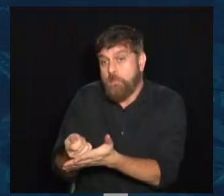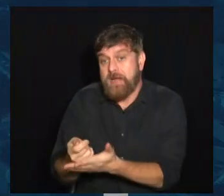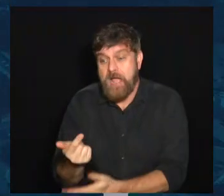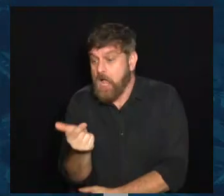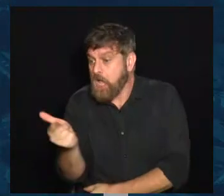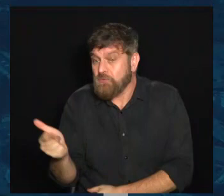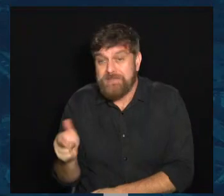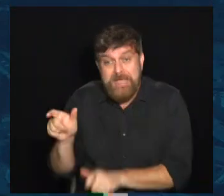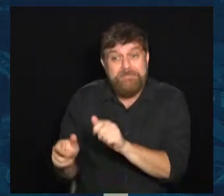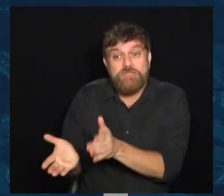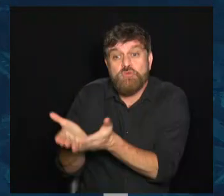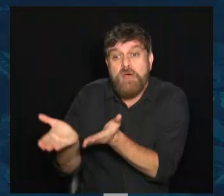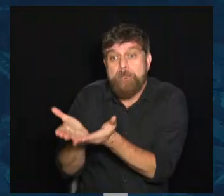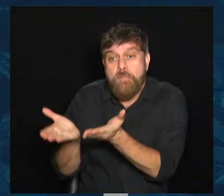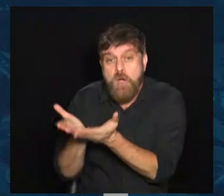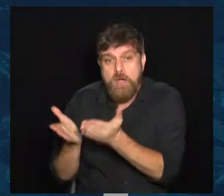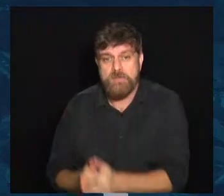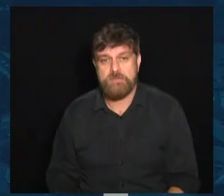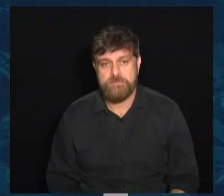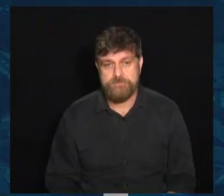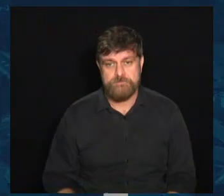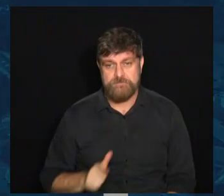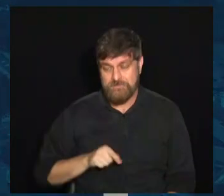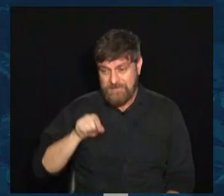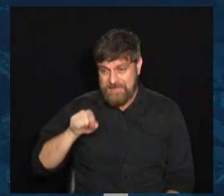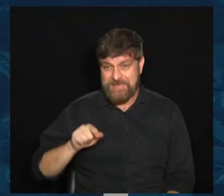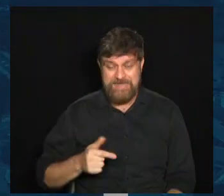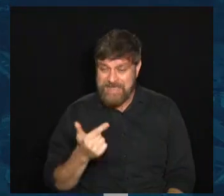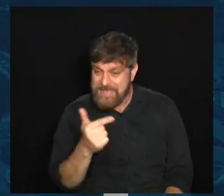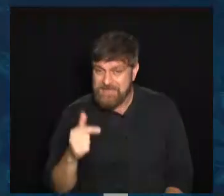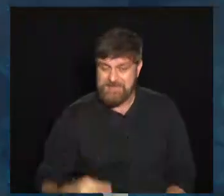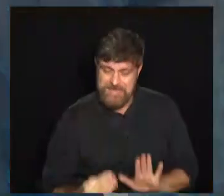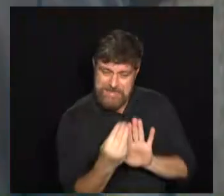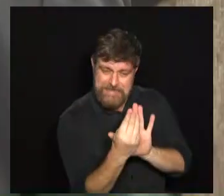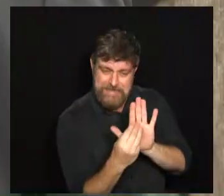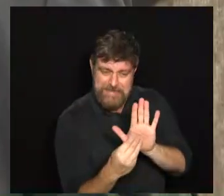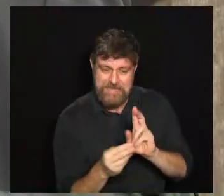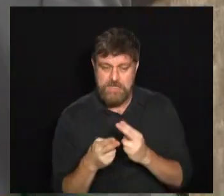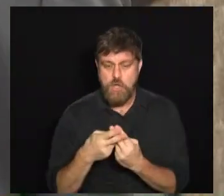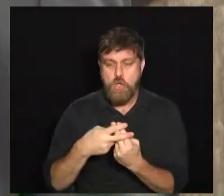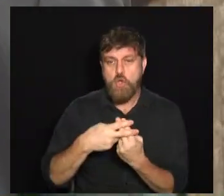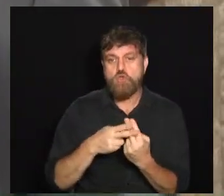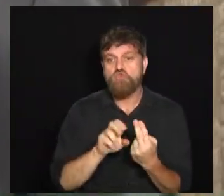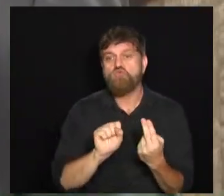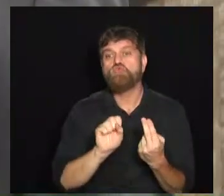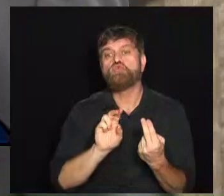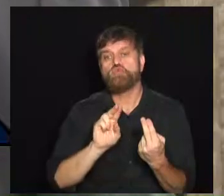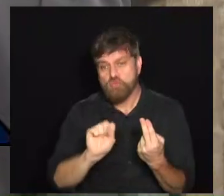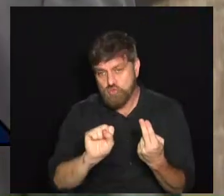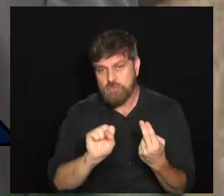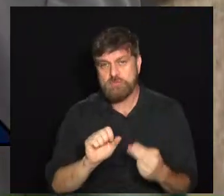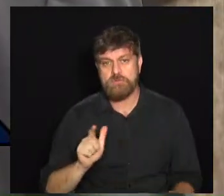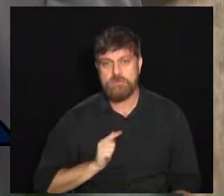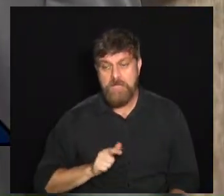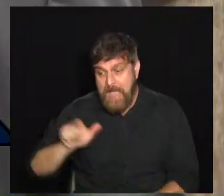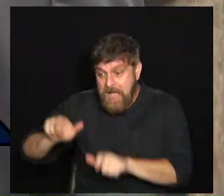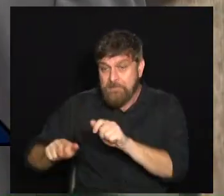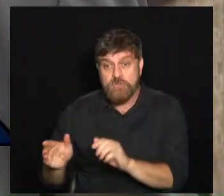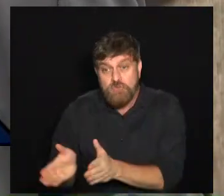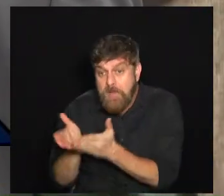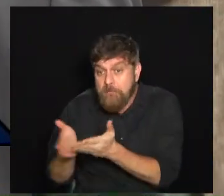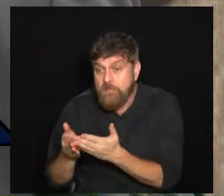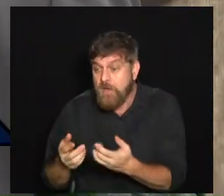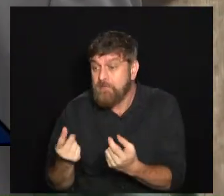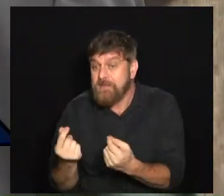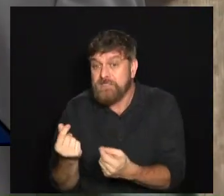a pessoas carentes, mesmo que não constem na lista do SUS. As pessoas estão precisando desses medicamentos no alto custo